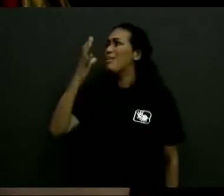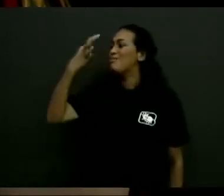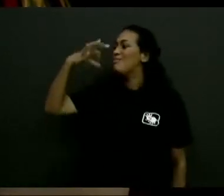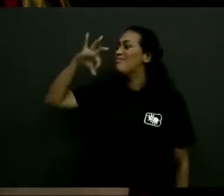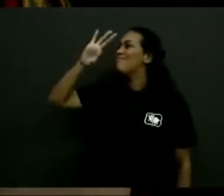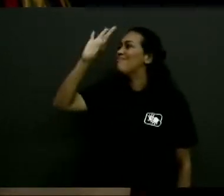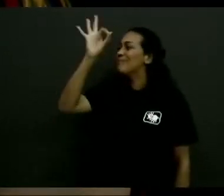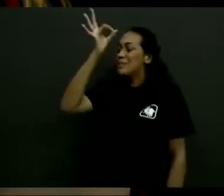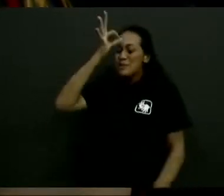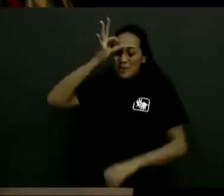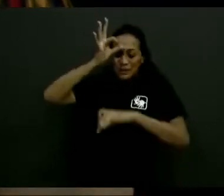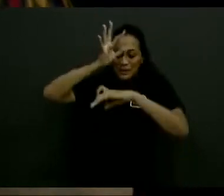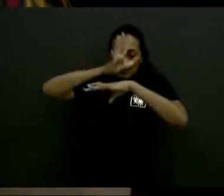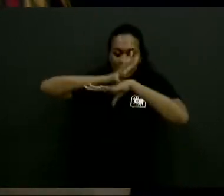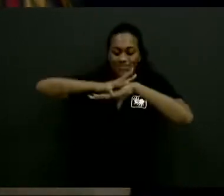Águas que